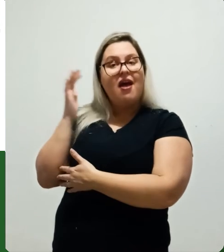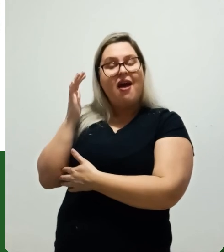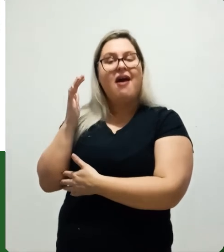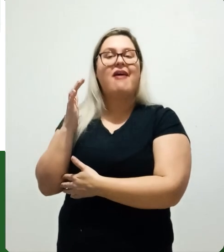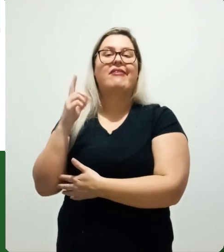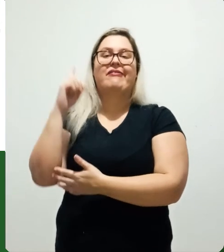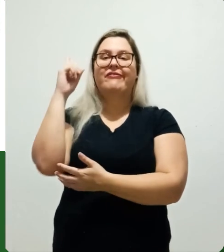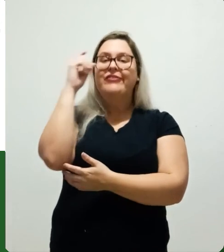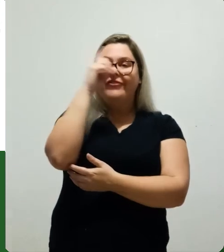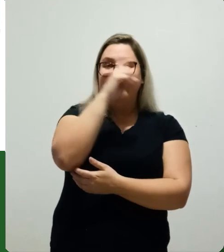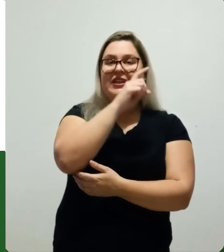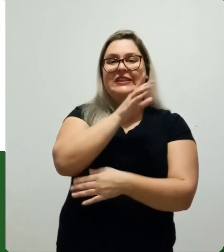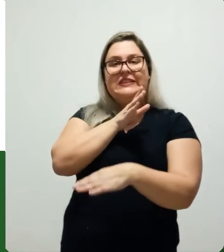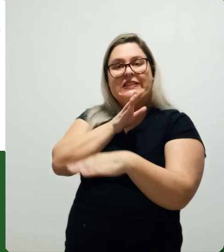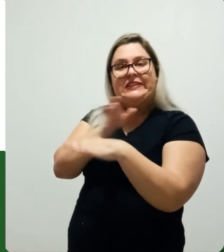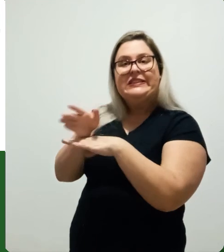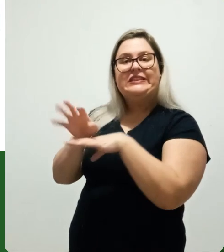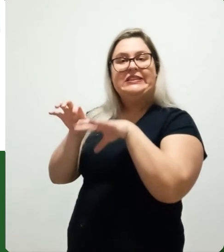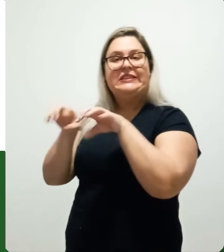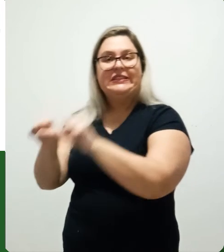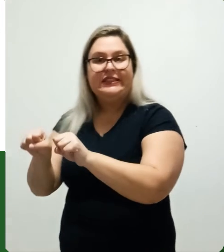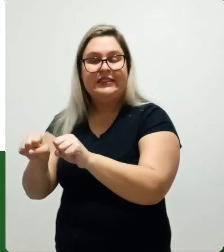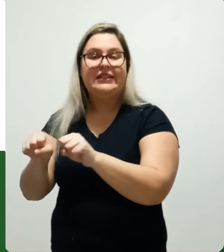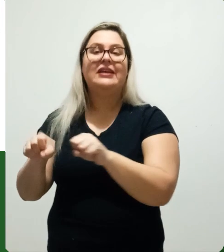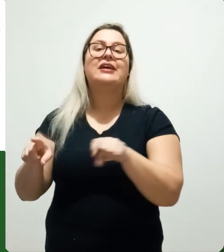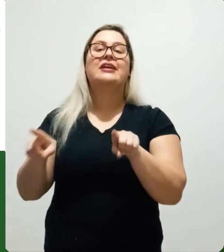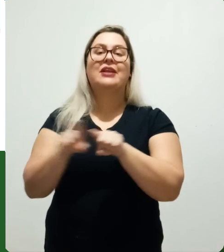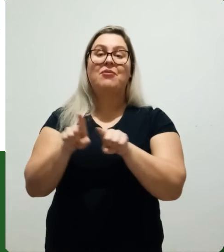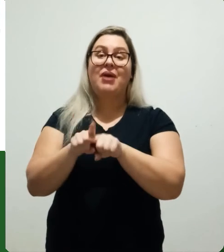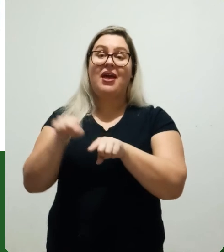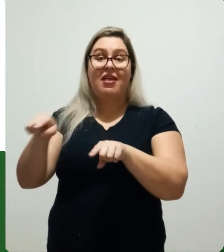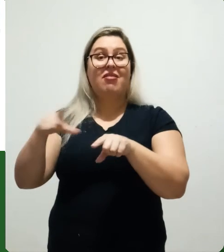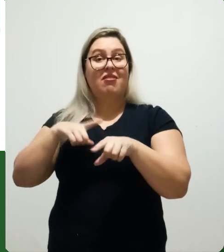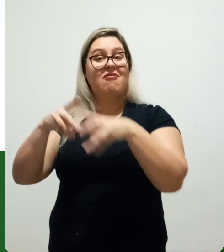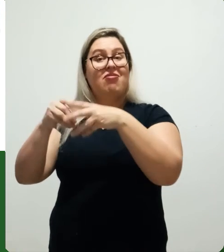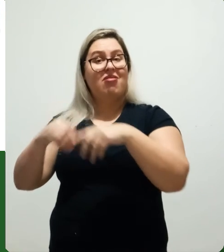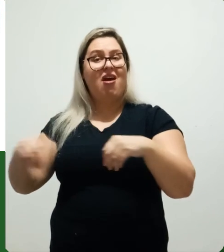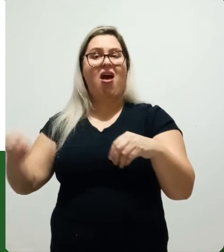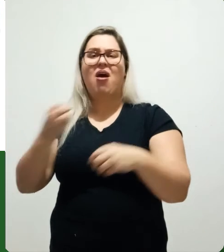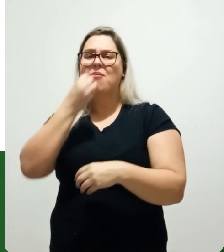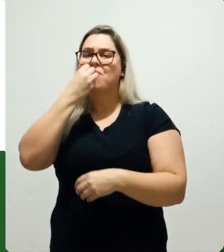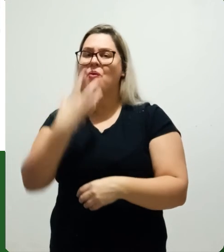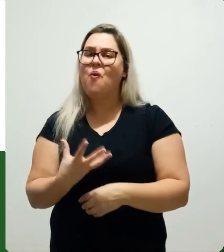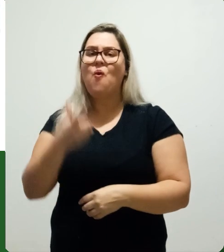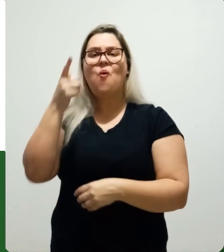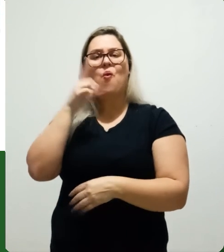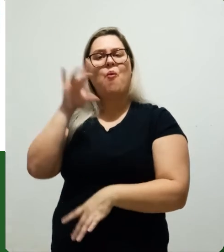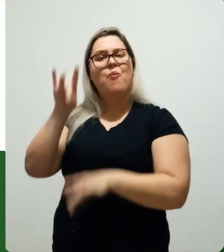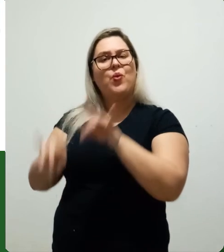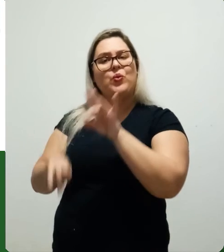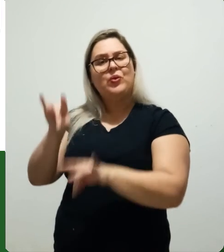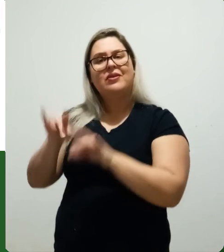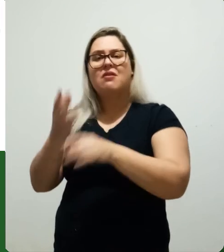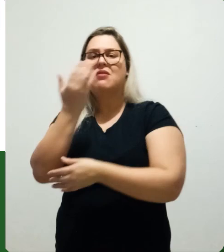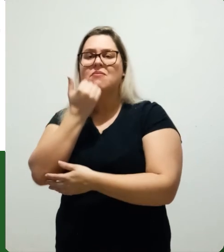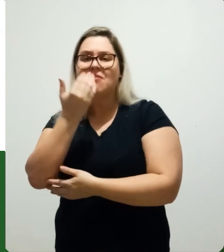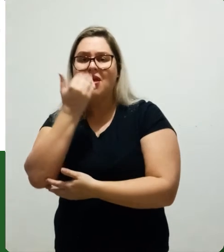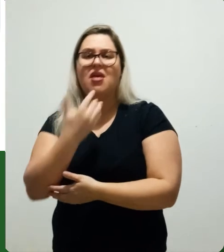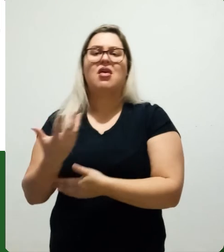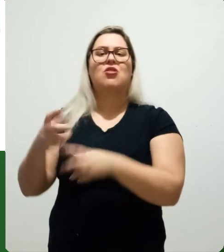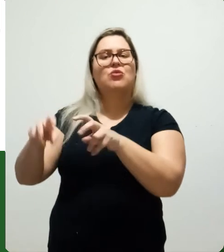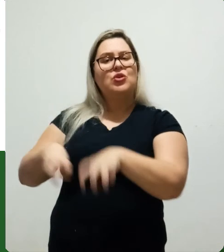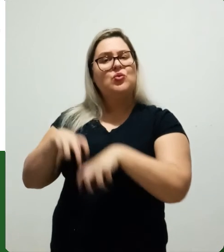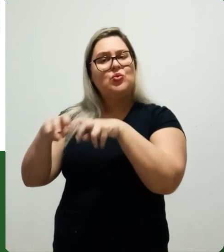eles ficavam escondidos na floresta, uma floresta que dificultava a captura e que ao mesmo tempo tinha terra fértil para eles